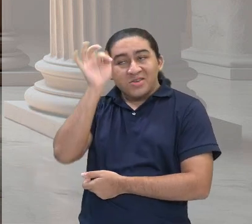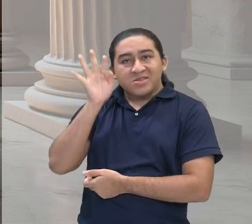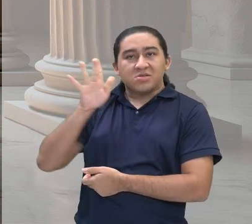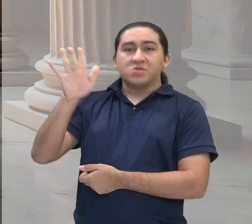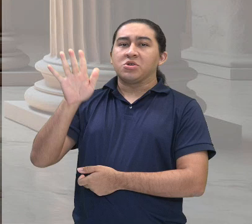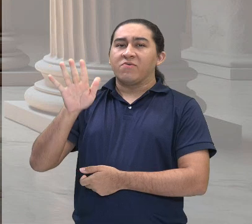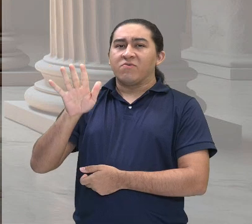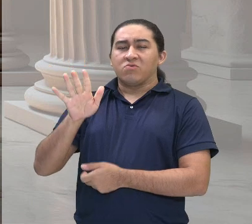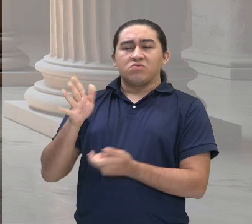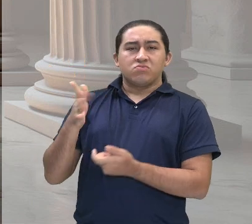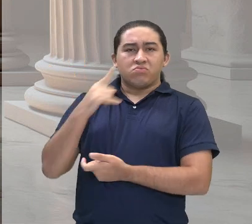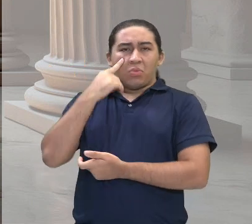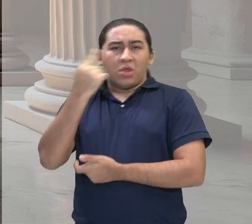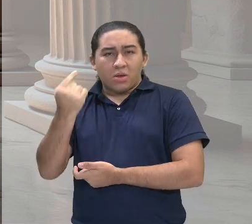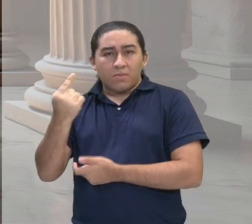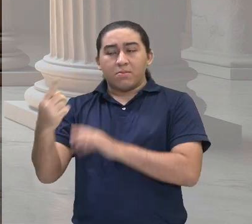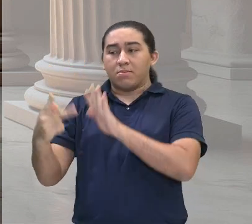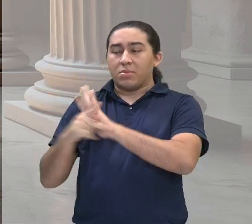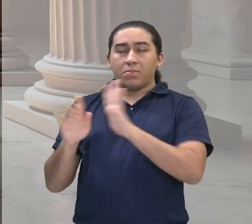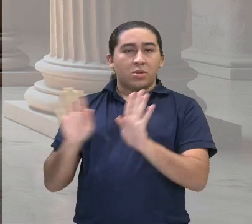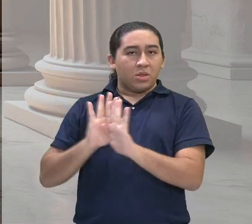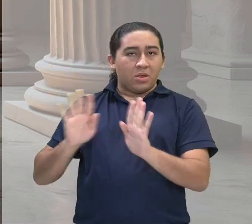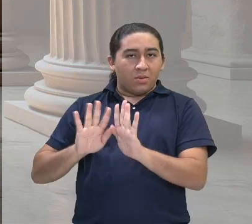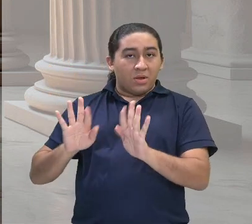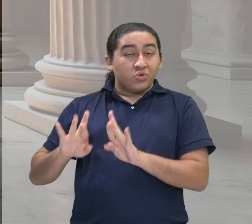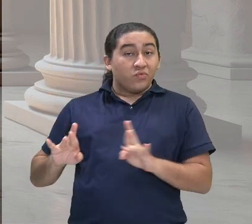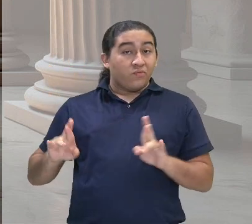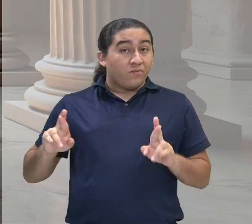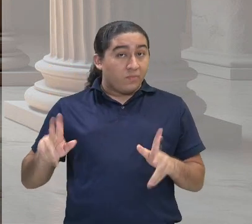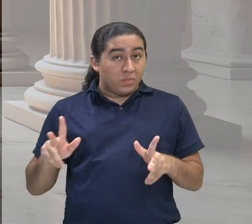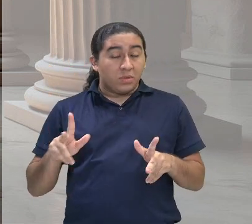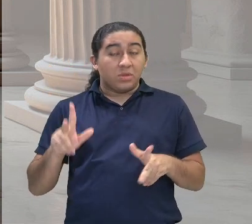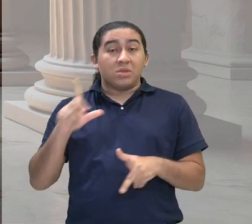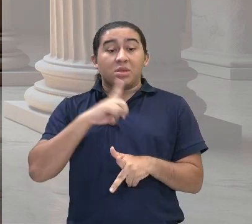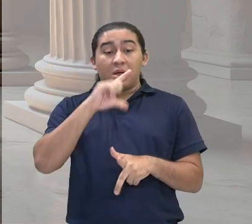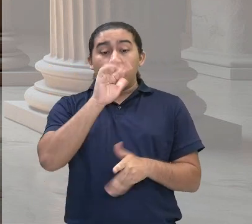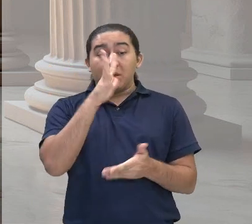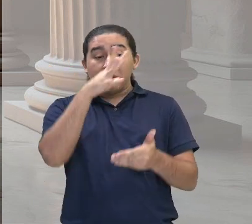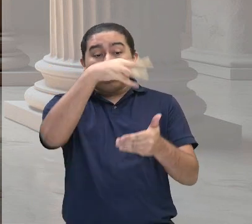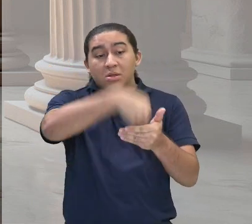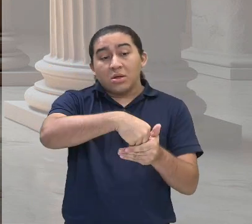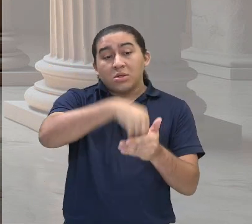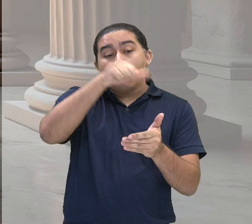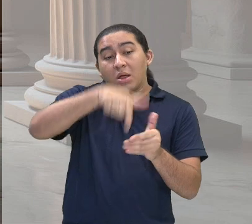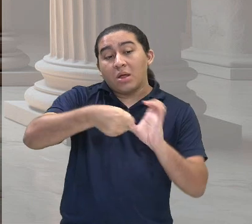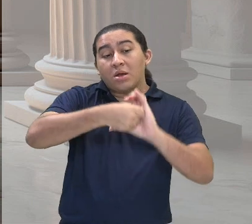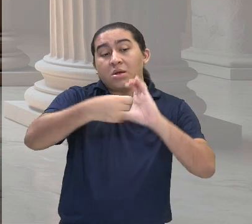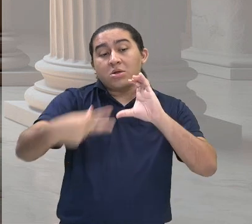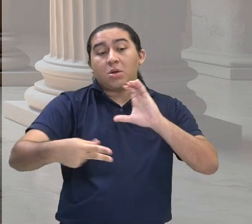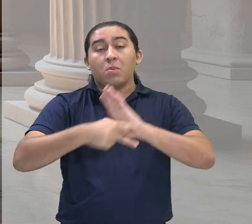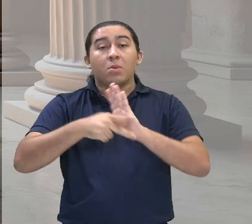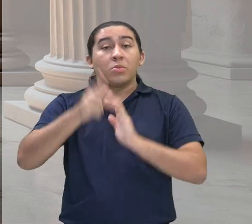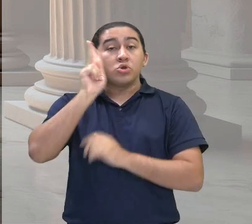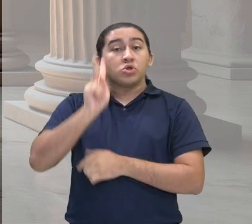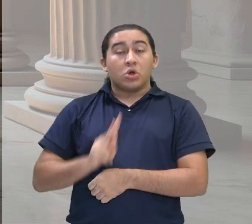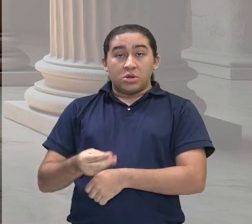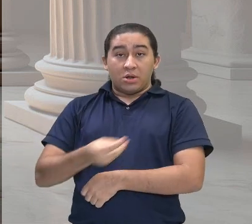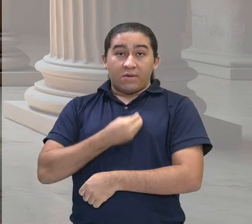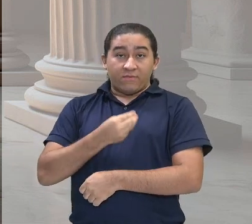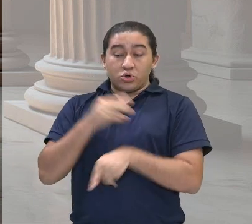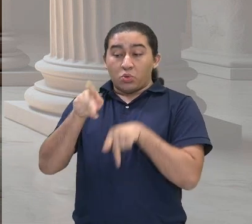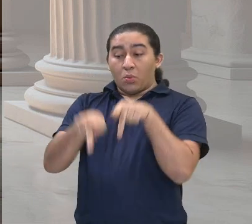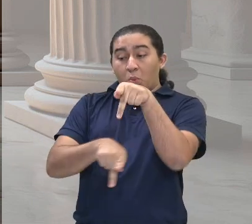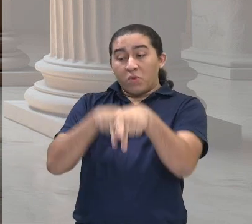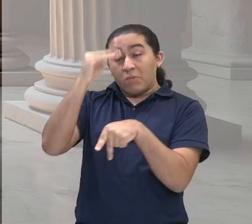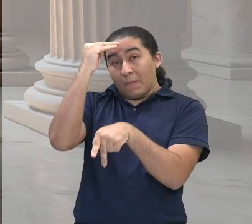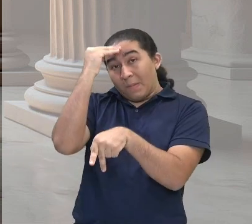são uma invenção. Eles trazem consigo elementos da história, da vida de um povo, sobretudo